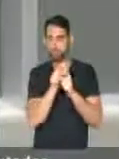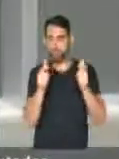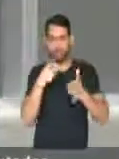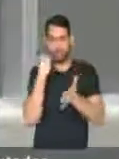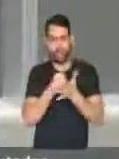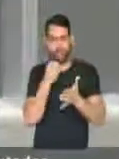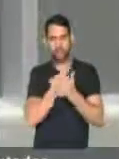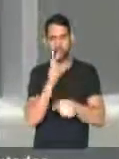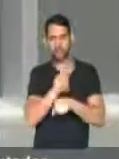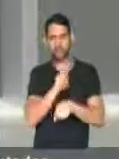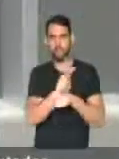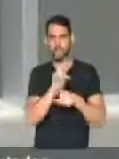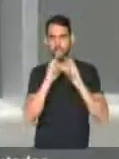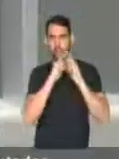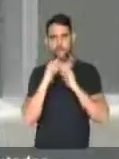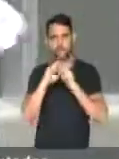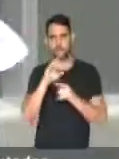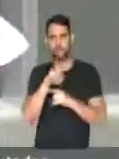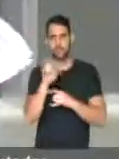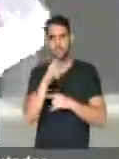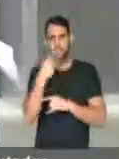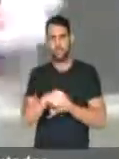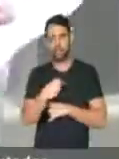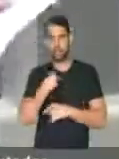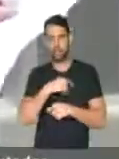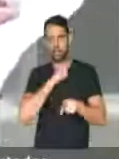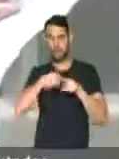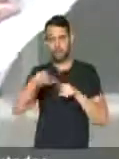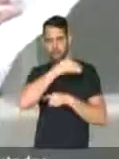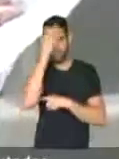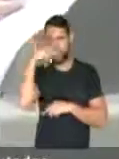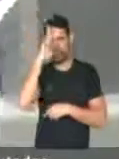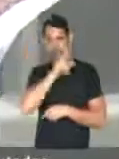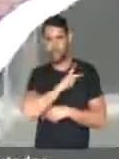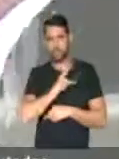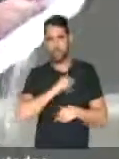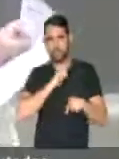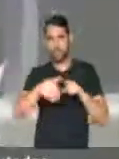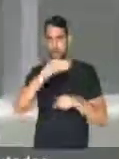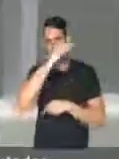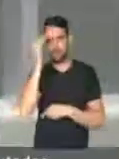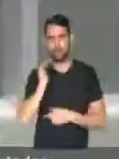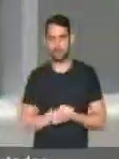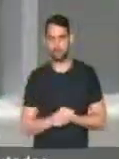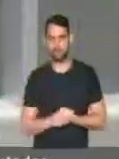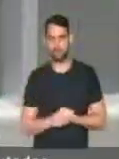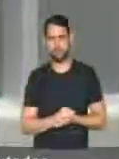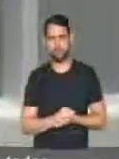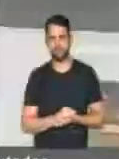estamos na luta em defesa dos feirantes de cá mas ali e aqui fora teve seu presidente para a tela